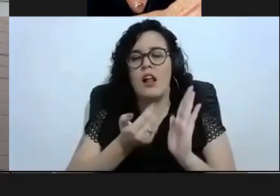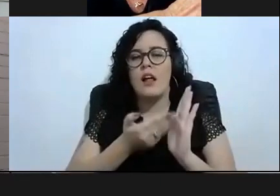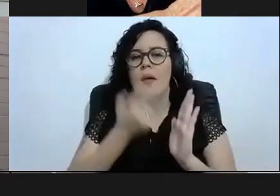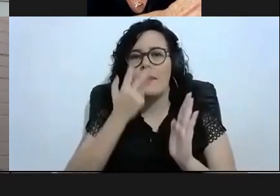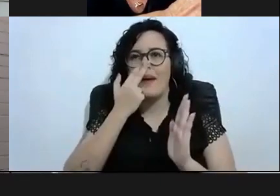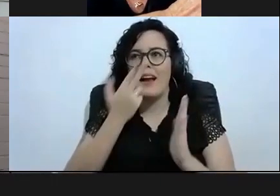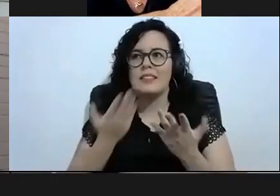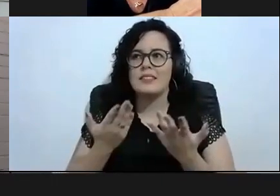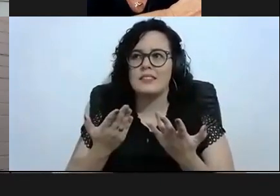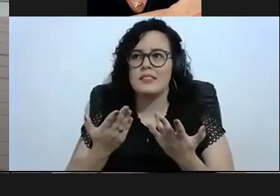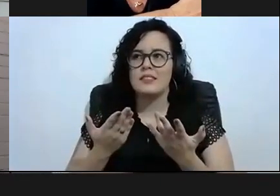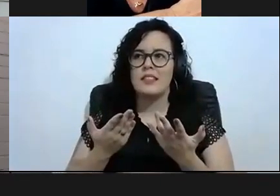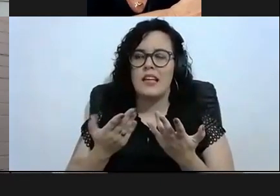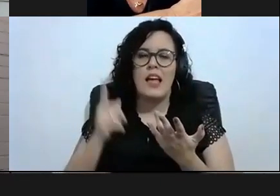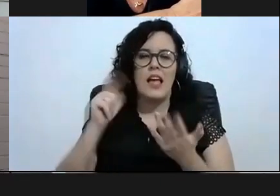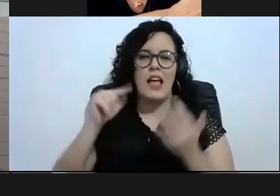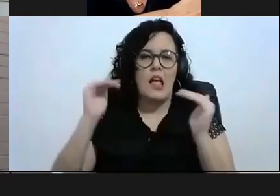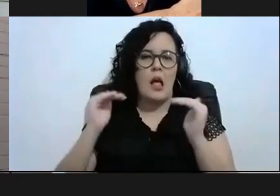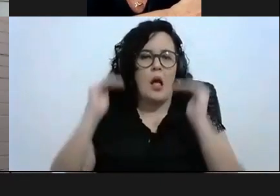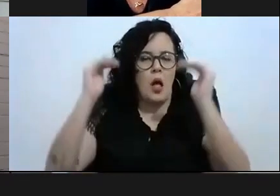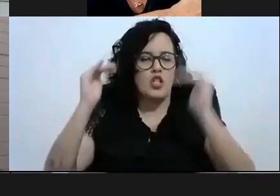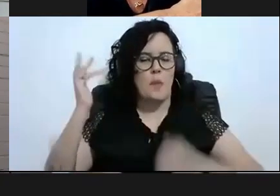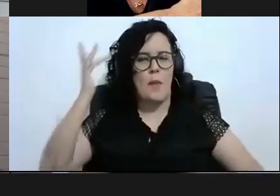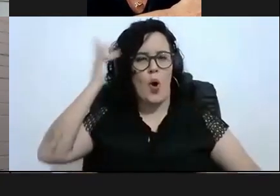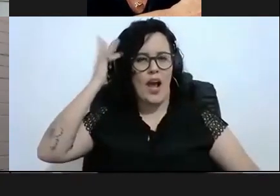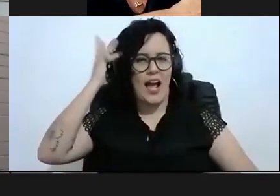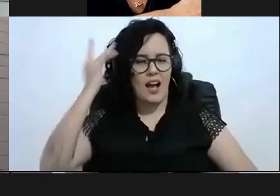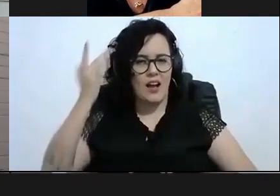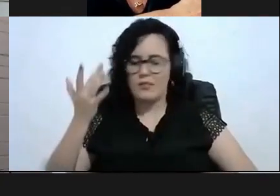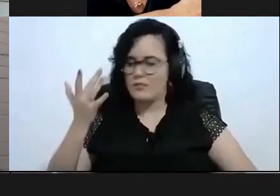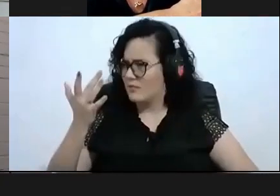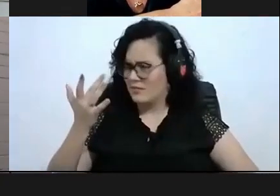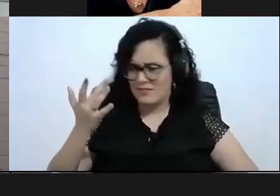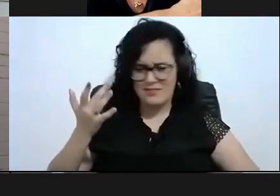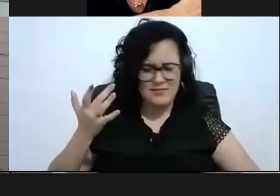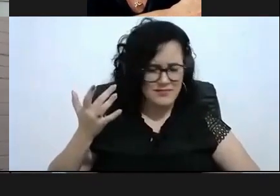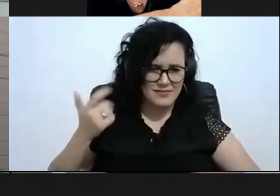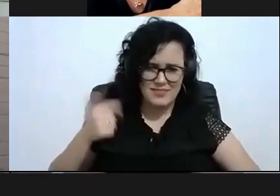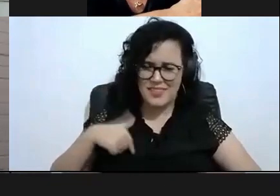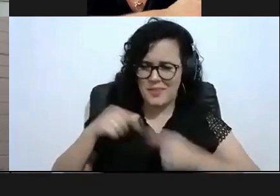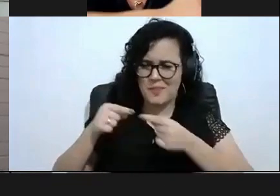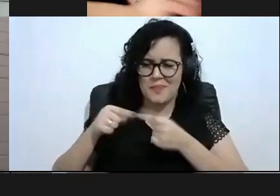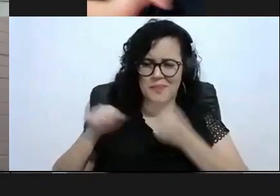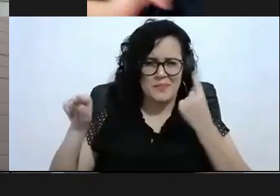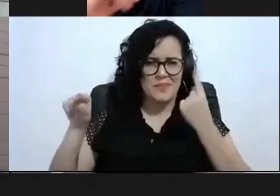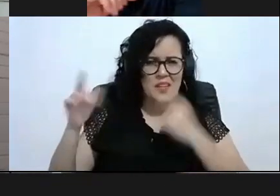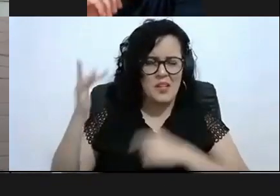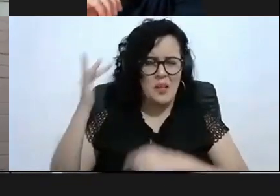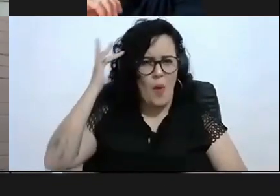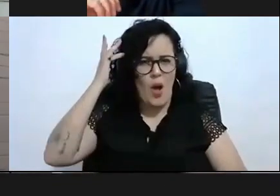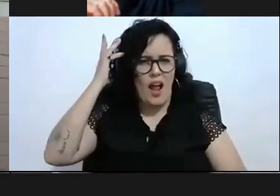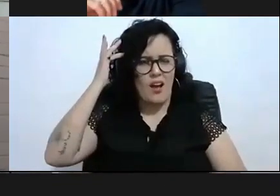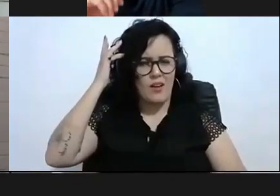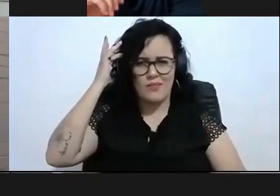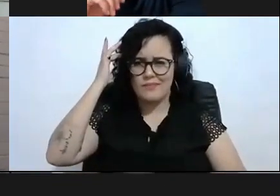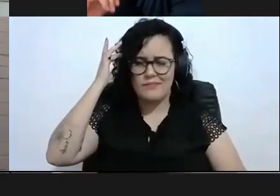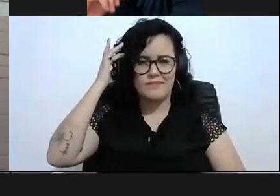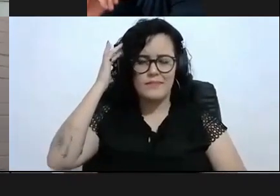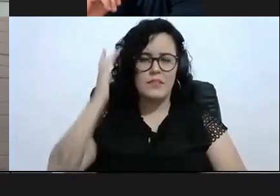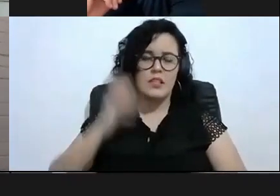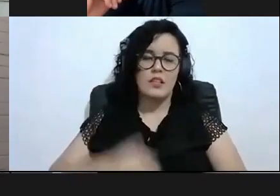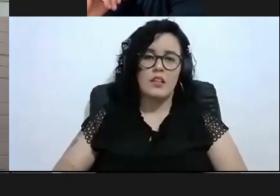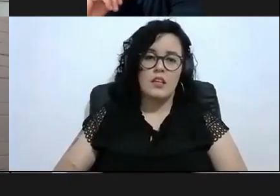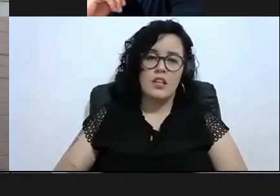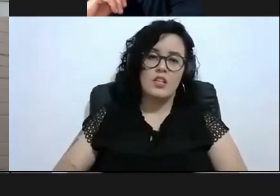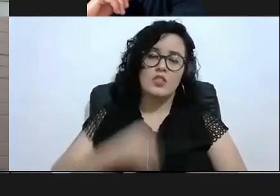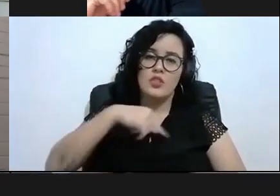esse arauto da moral, assim. Eu sou muito contrária a esse ideário, principalmente quando eles são menores, que a gente